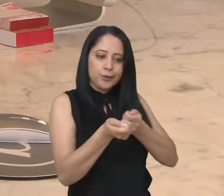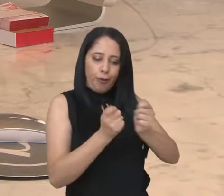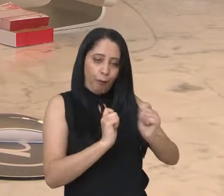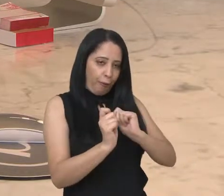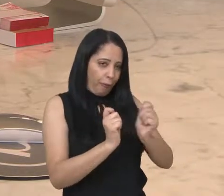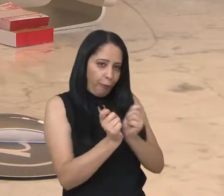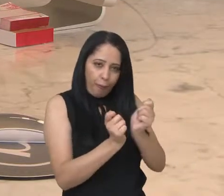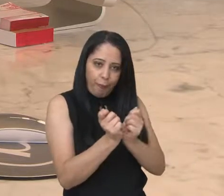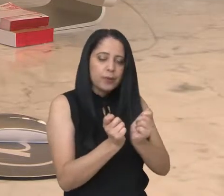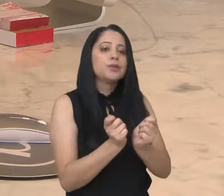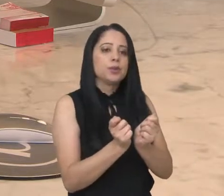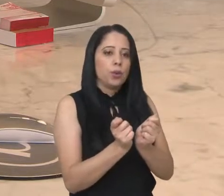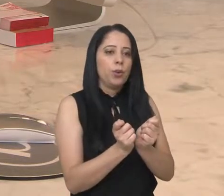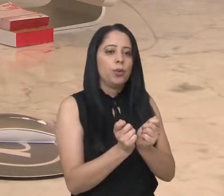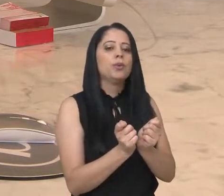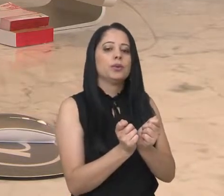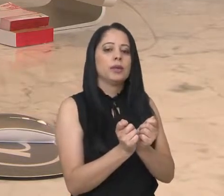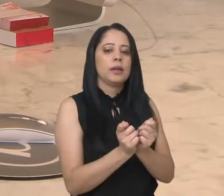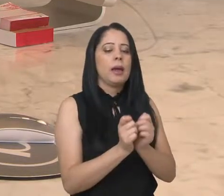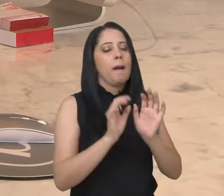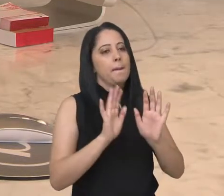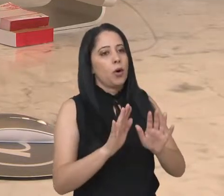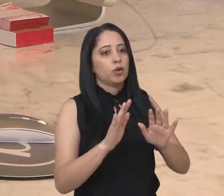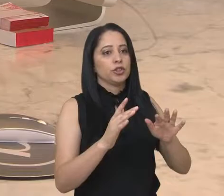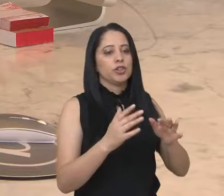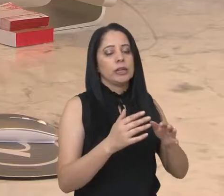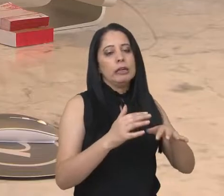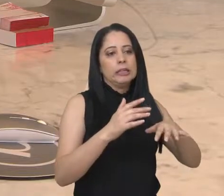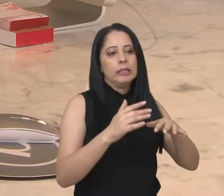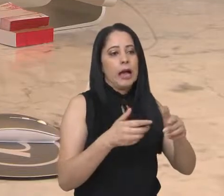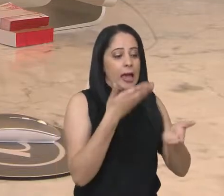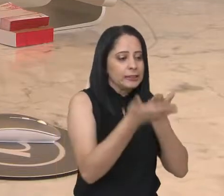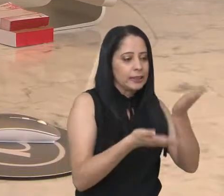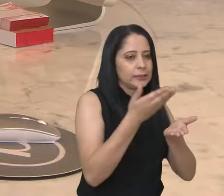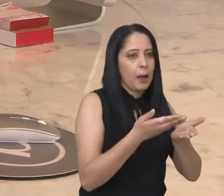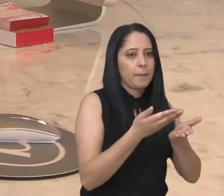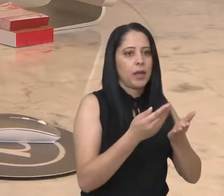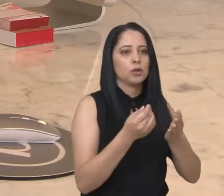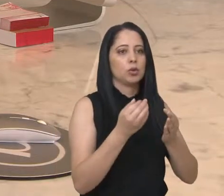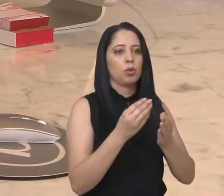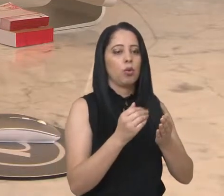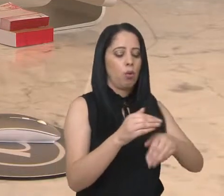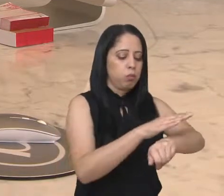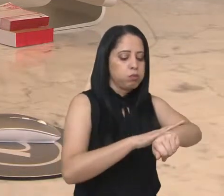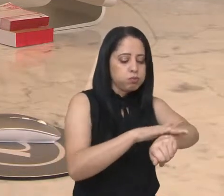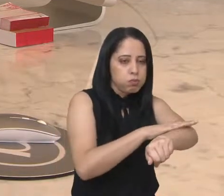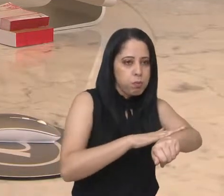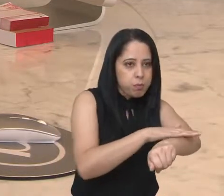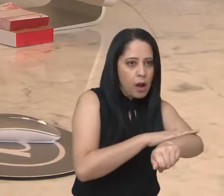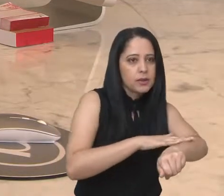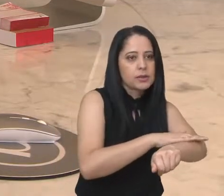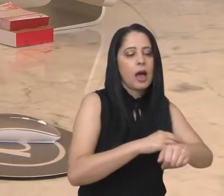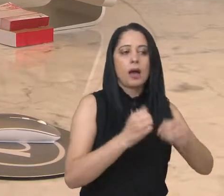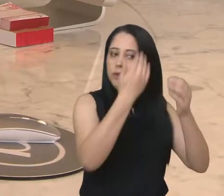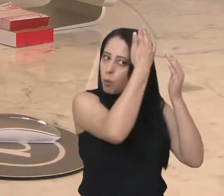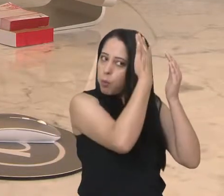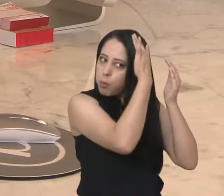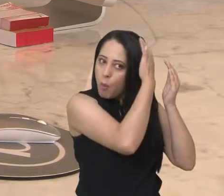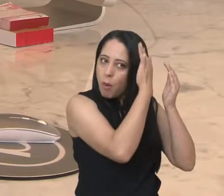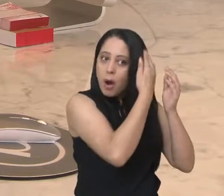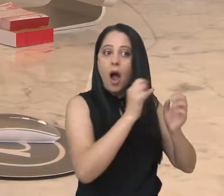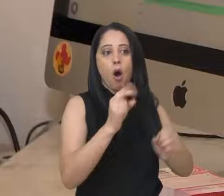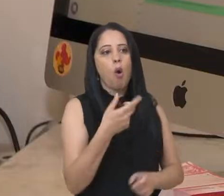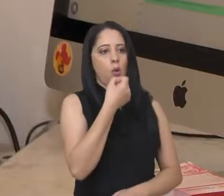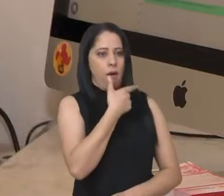Para cada uma existem tratamentos específicos, que podem ser desde tratamentos tópicos, loções, pomadas que a gente pode